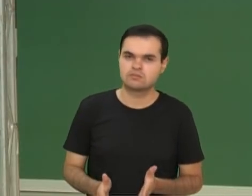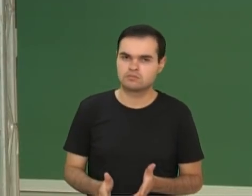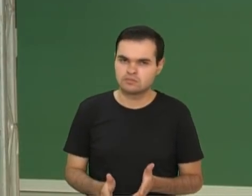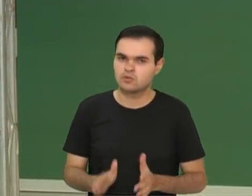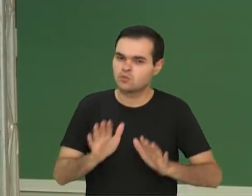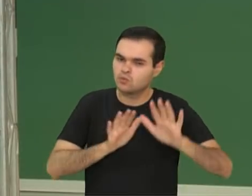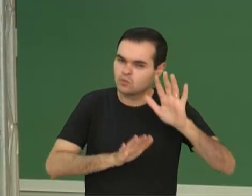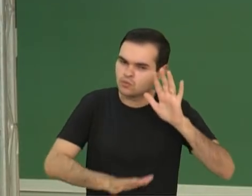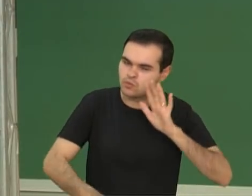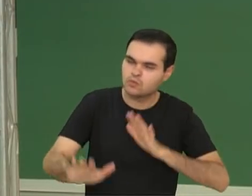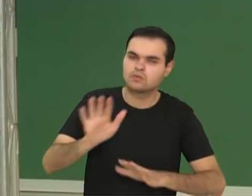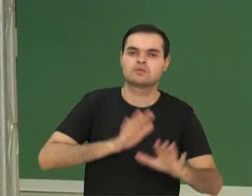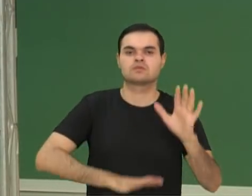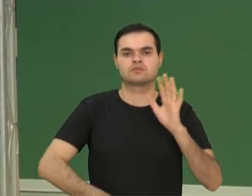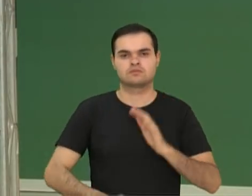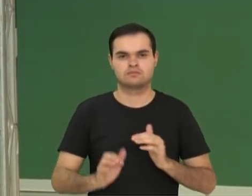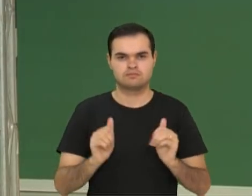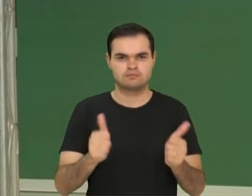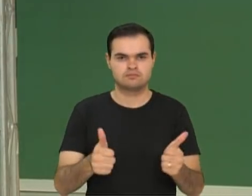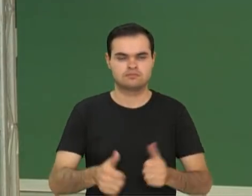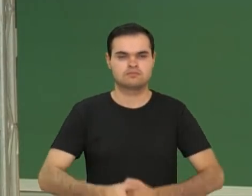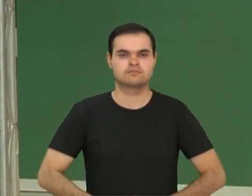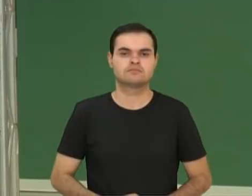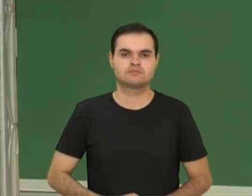sempre tomando o devido cuidado, certo?